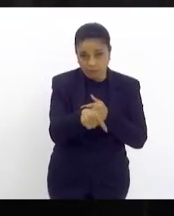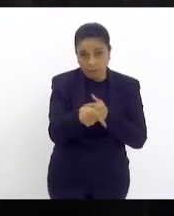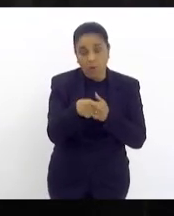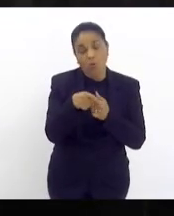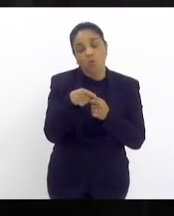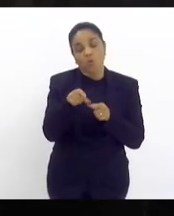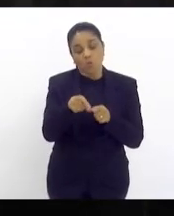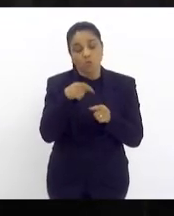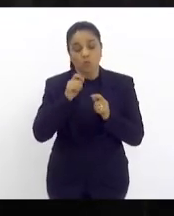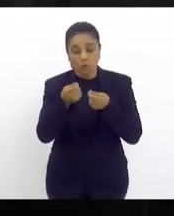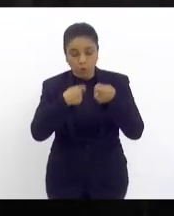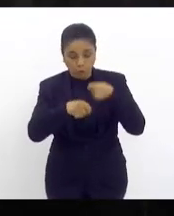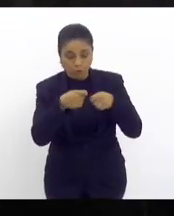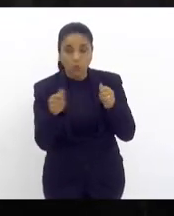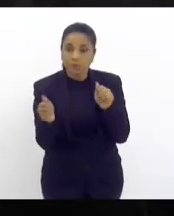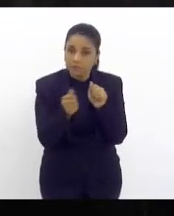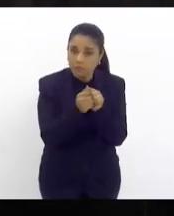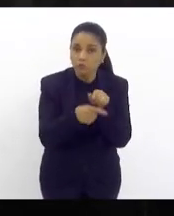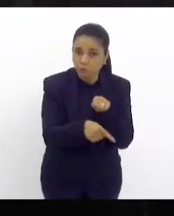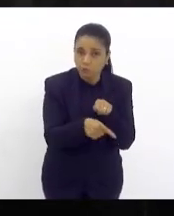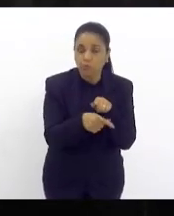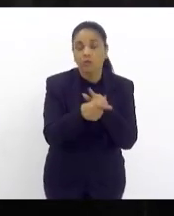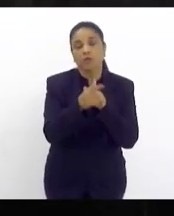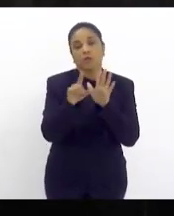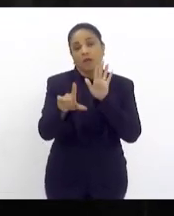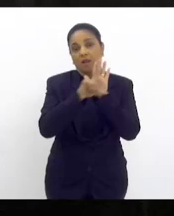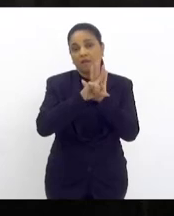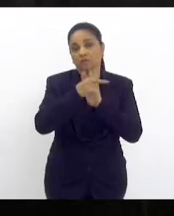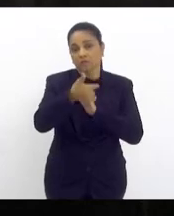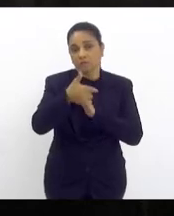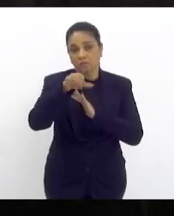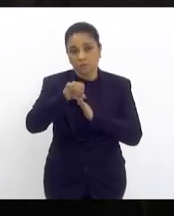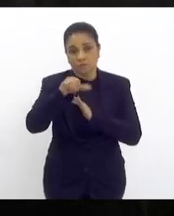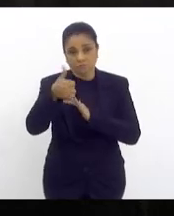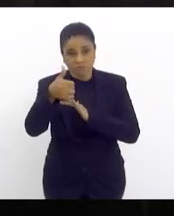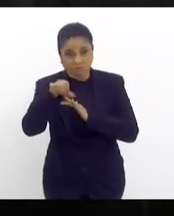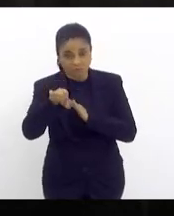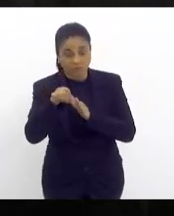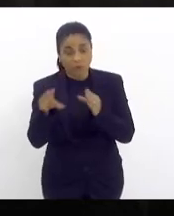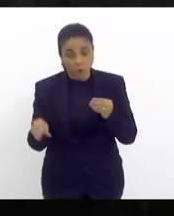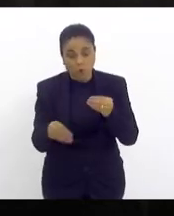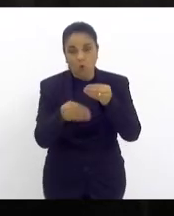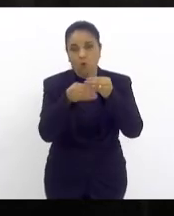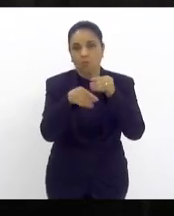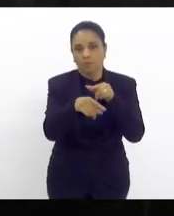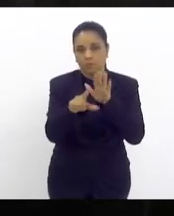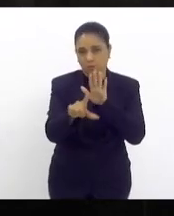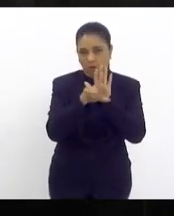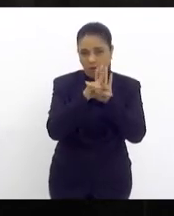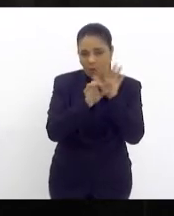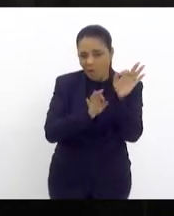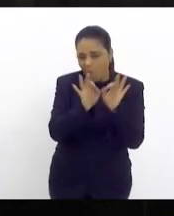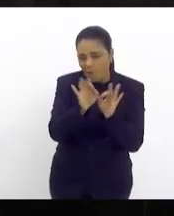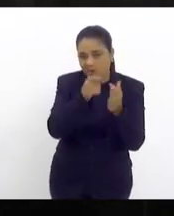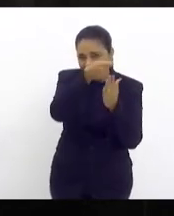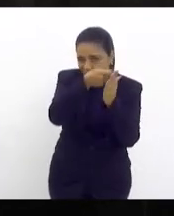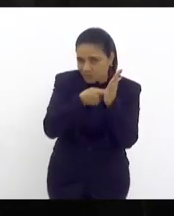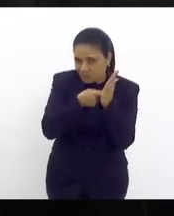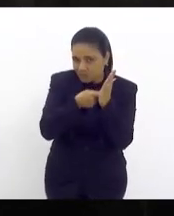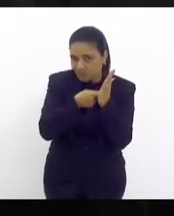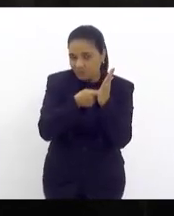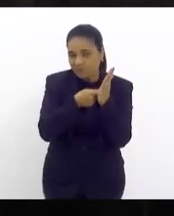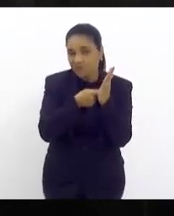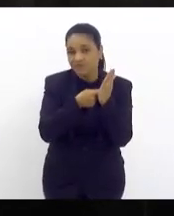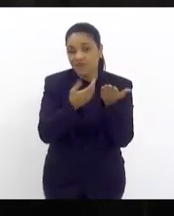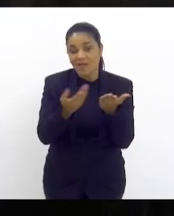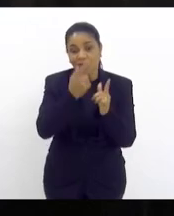o cobrador tem que estar lá e uma lei de 2019 que complementou essa lei organizou melhor o texto e que